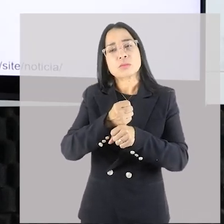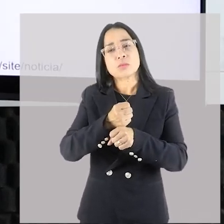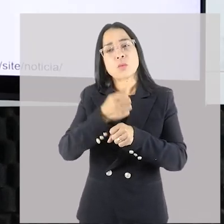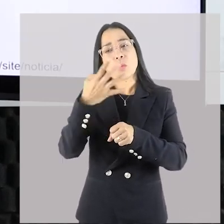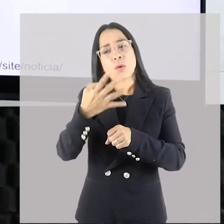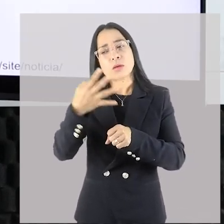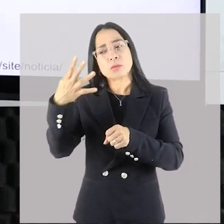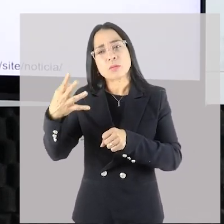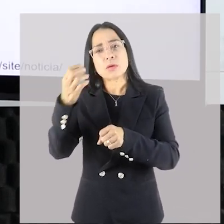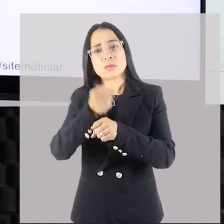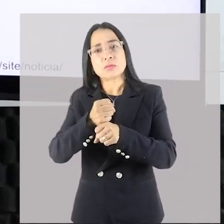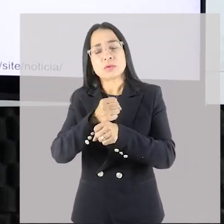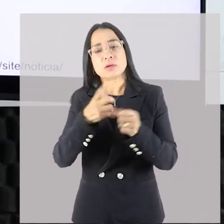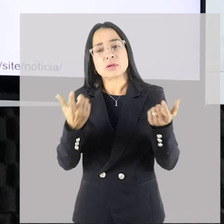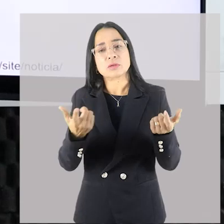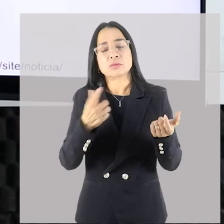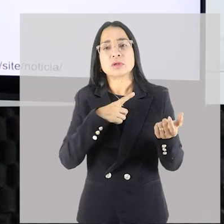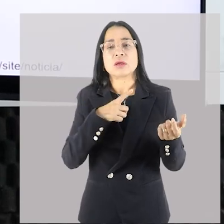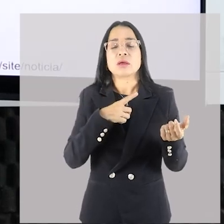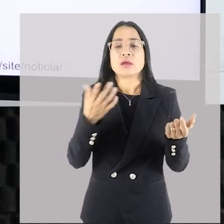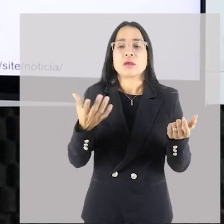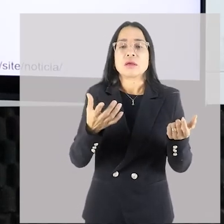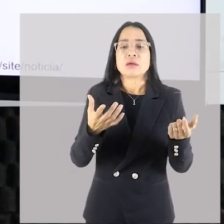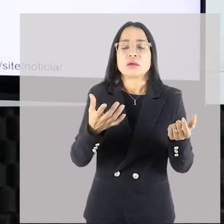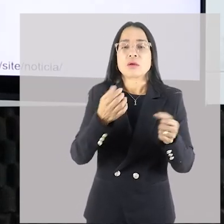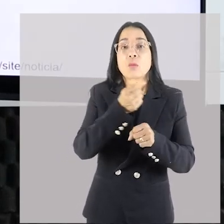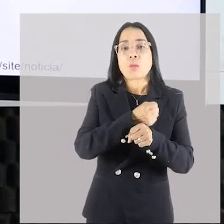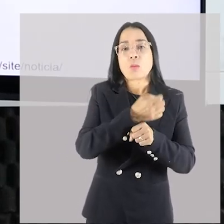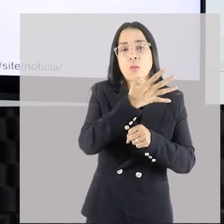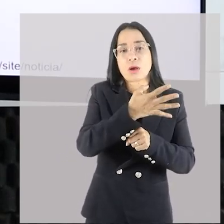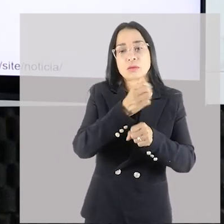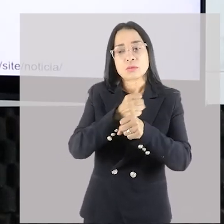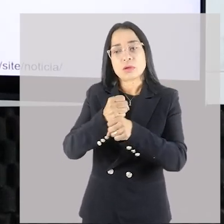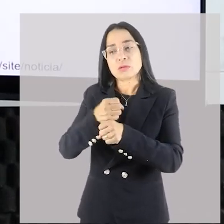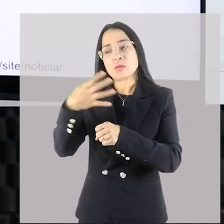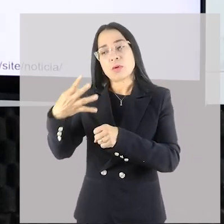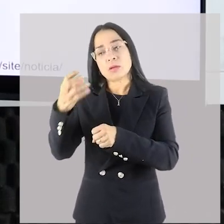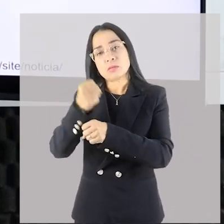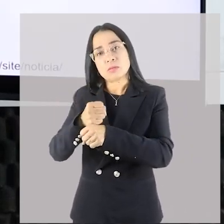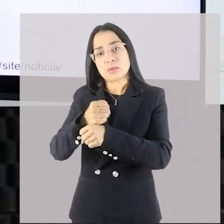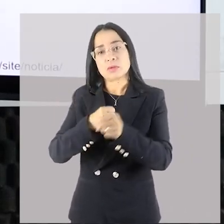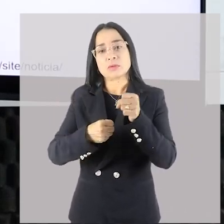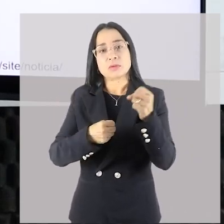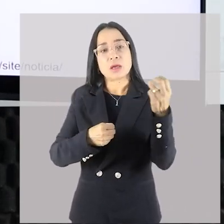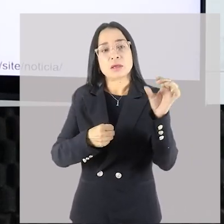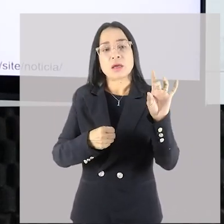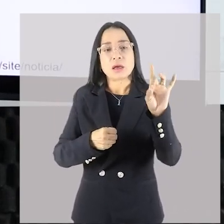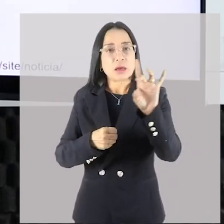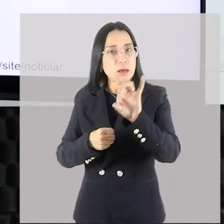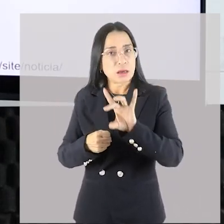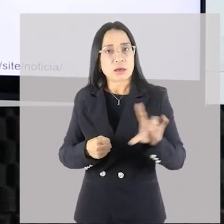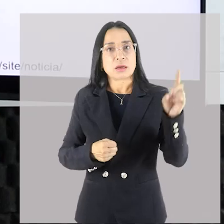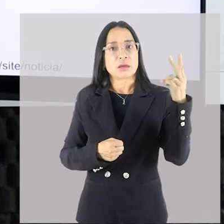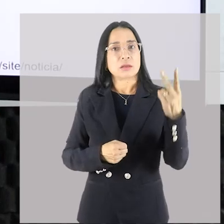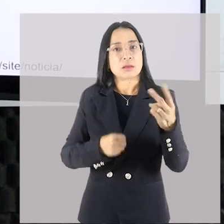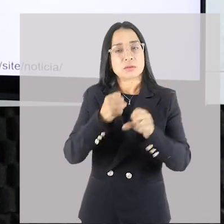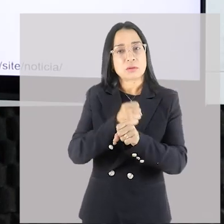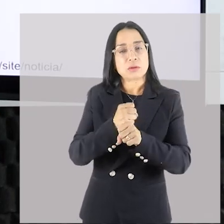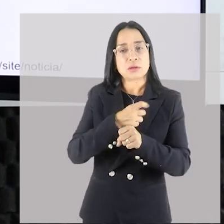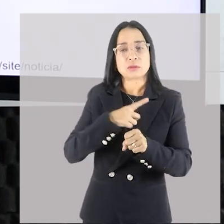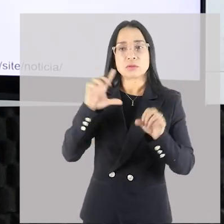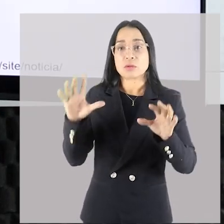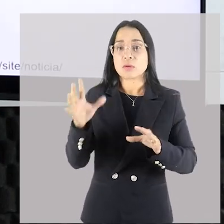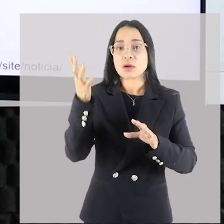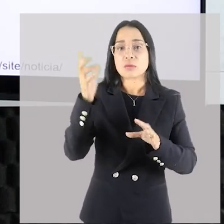intervalo de 2 anos, nós teremos os Jogos Olímpicos de Inverno. Então, a cada 2 anos, nós teremos um evento